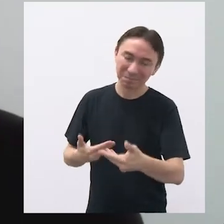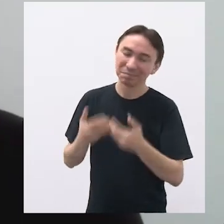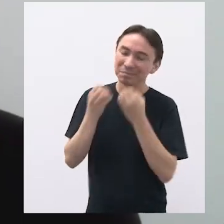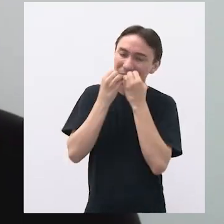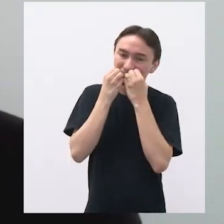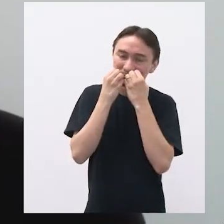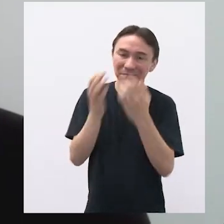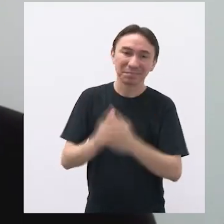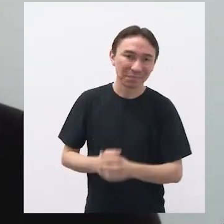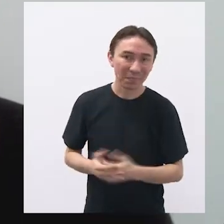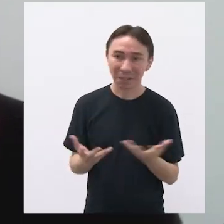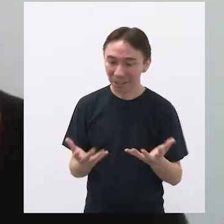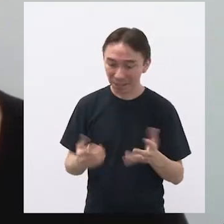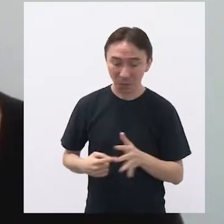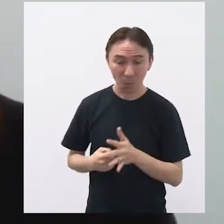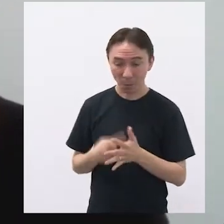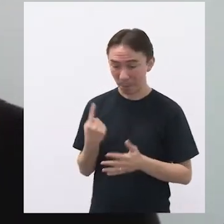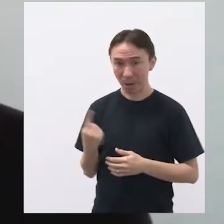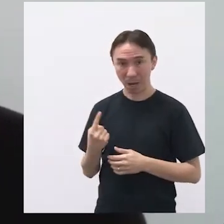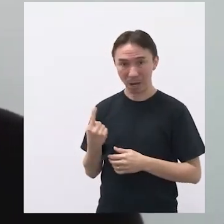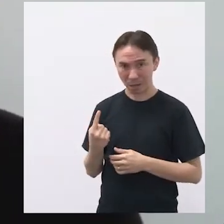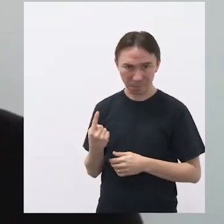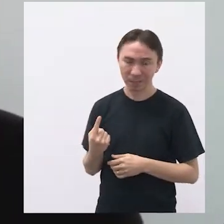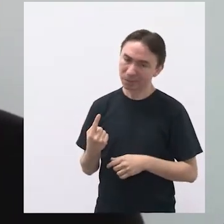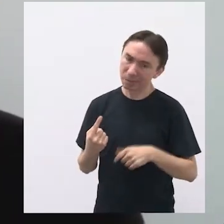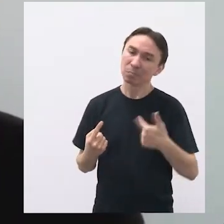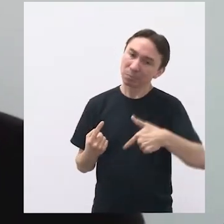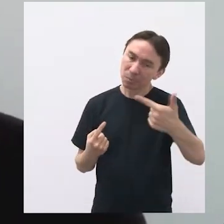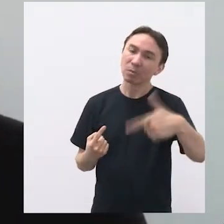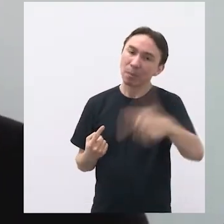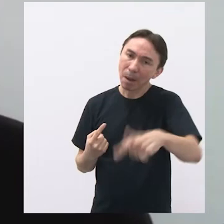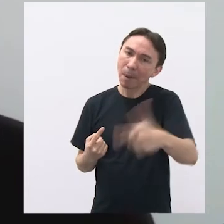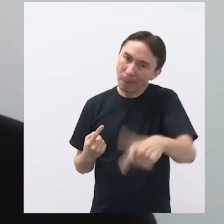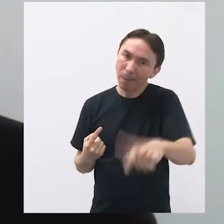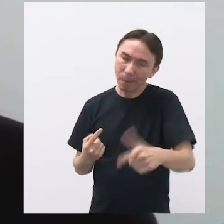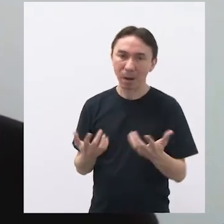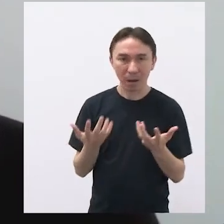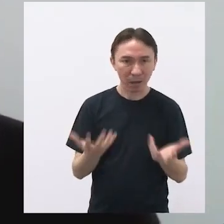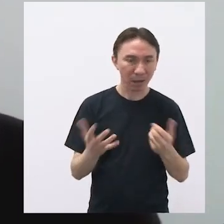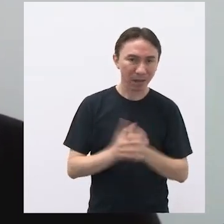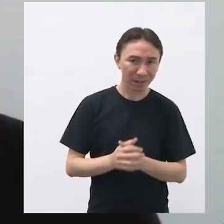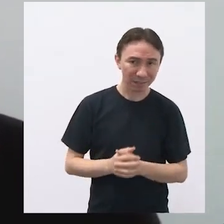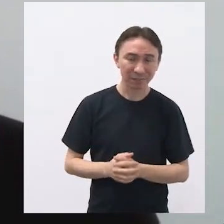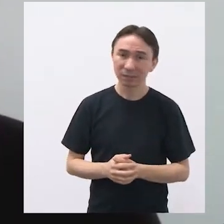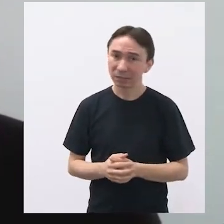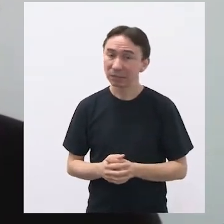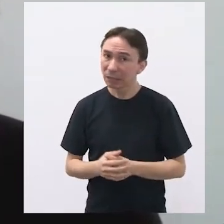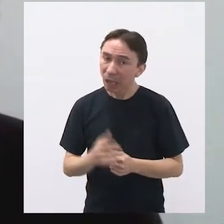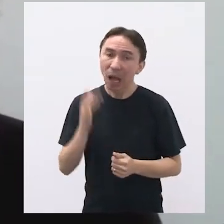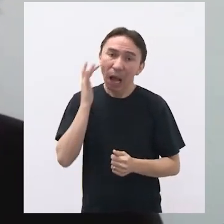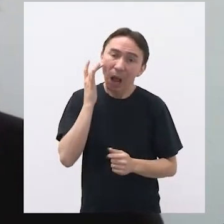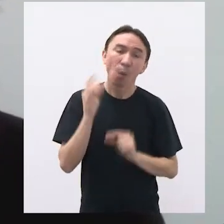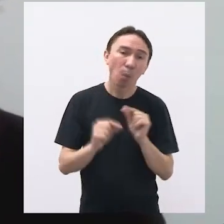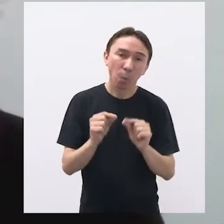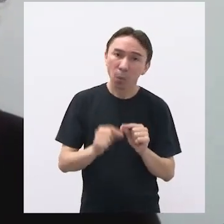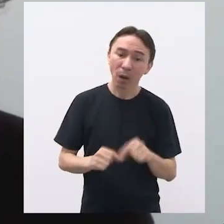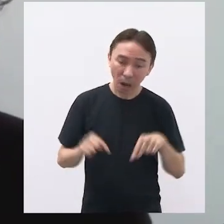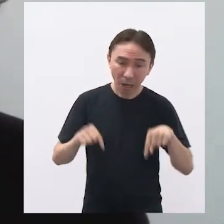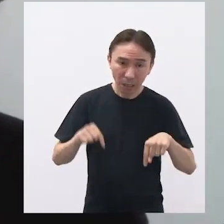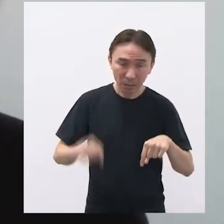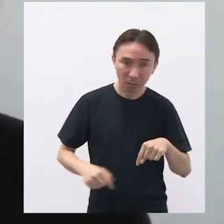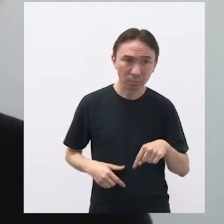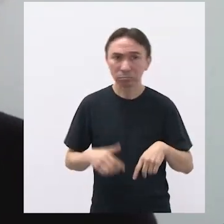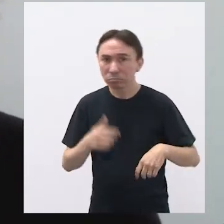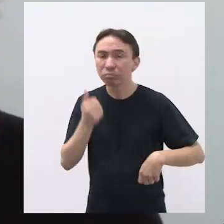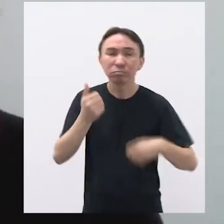primeira de outras parcerias, tá? Acho que é um espaço fundamental para a gente trabalhar, importantíssimo, e acho que